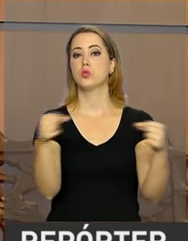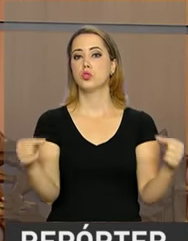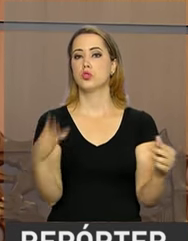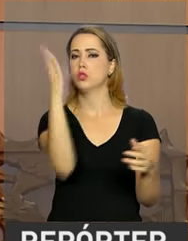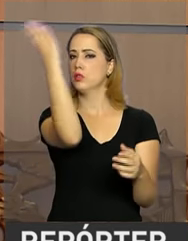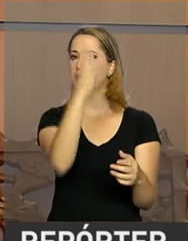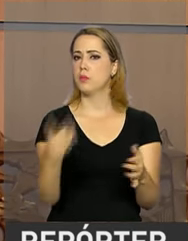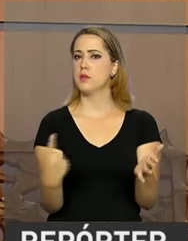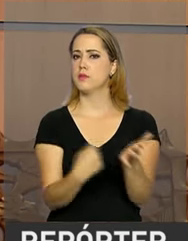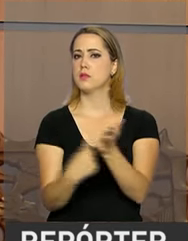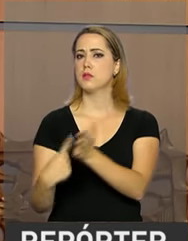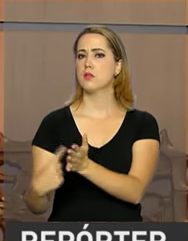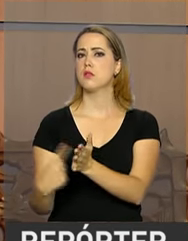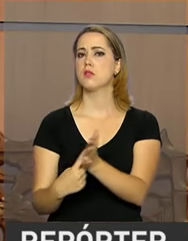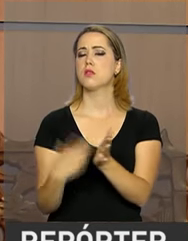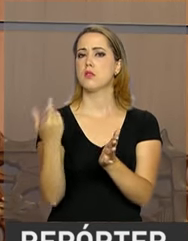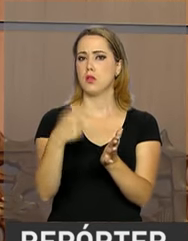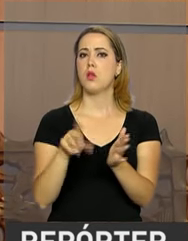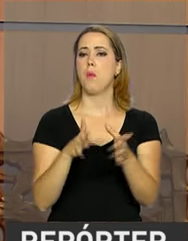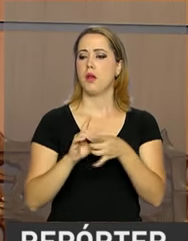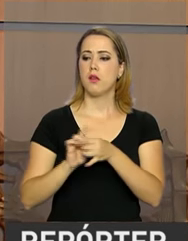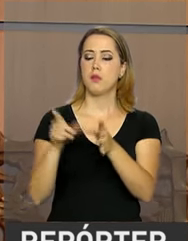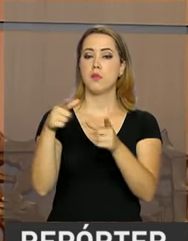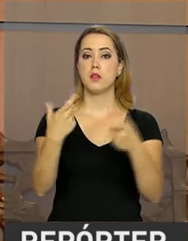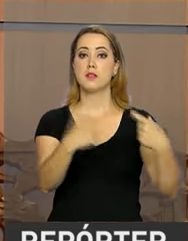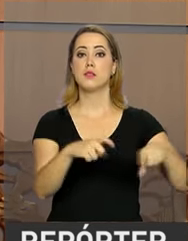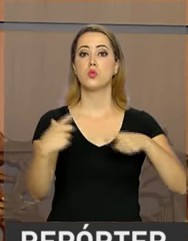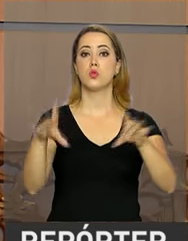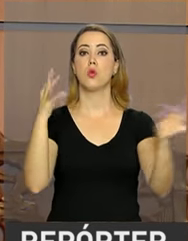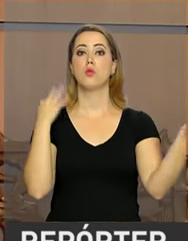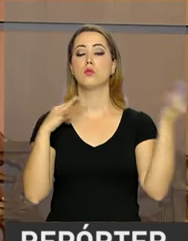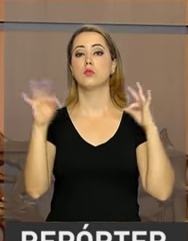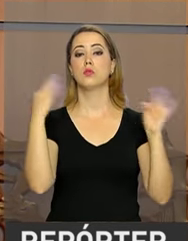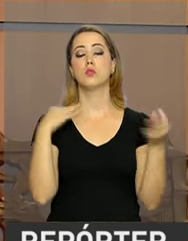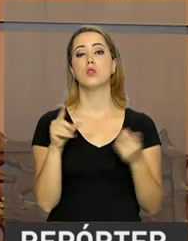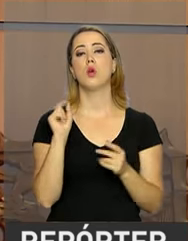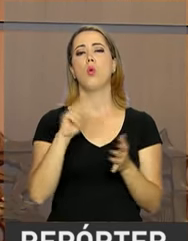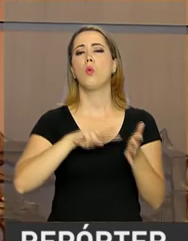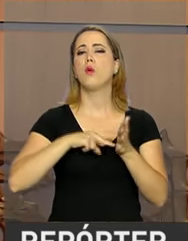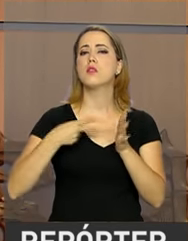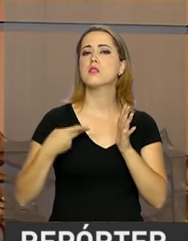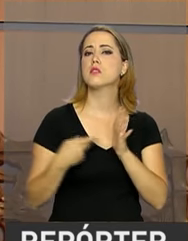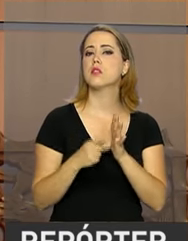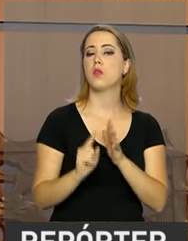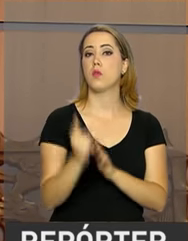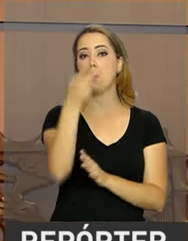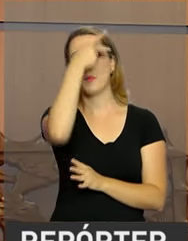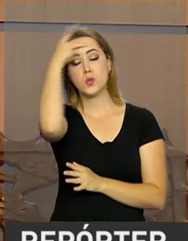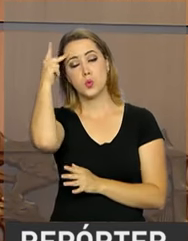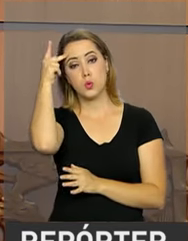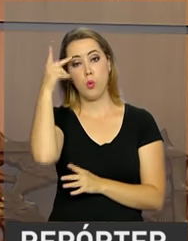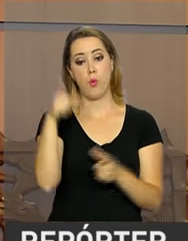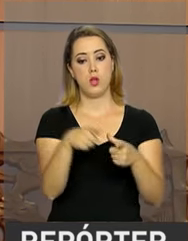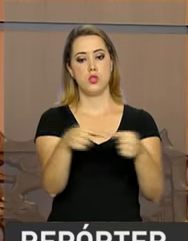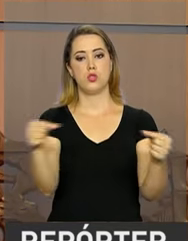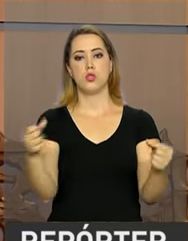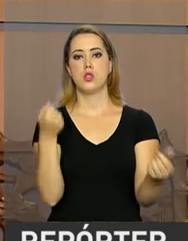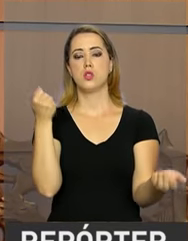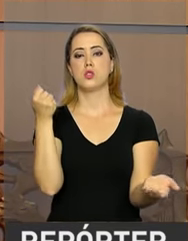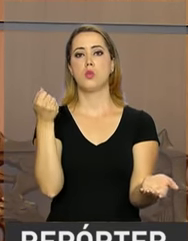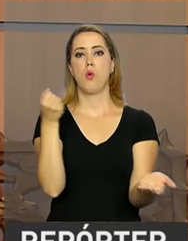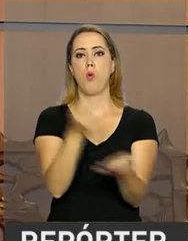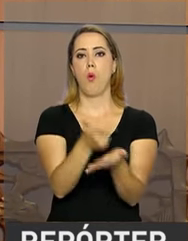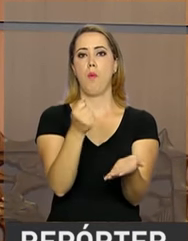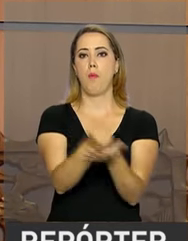credenciamento das agências de turismo que poderão trabalhar com receptivo chinês. Ou seja, para um chinês poder comprar um pacote